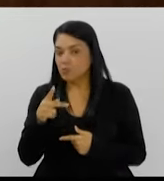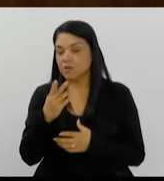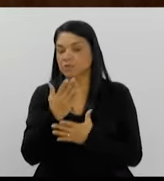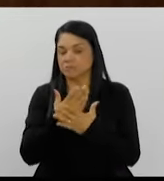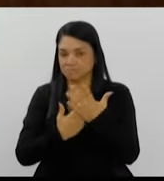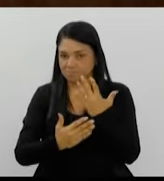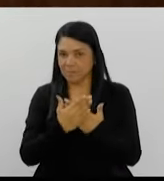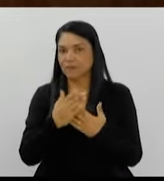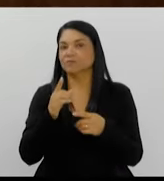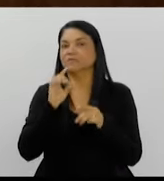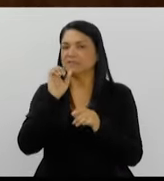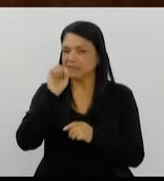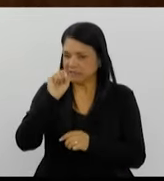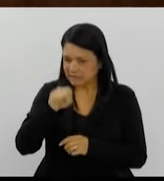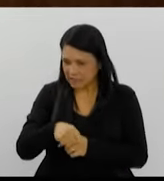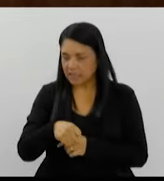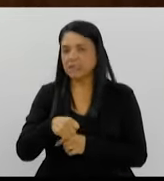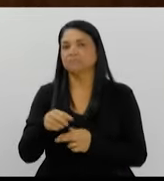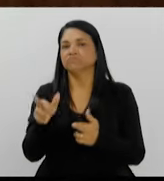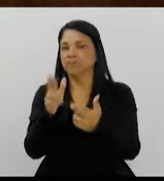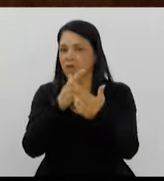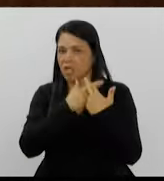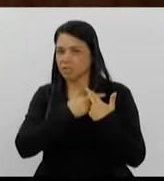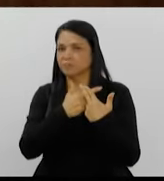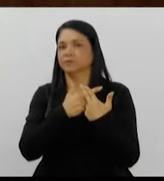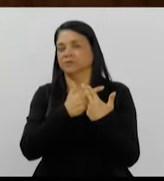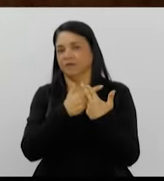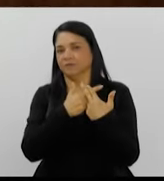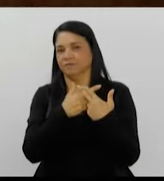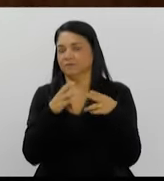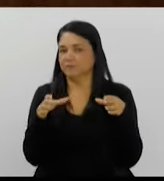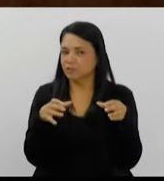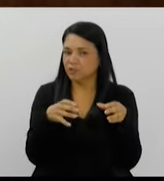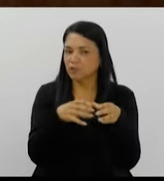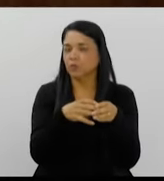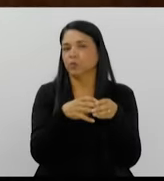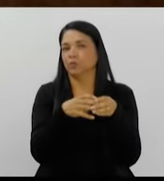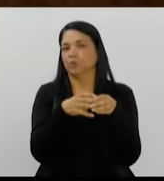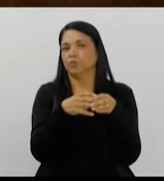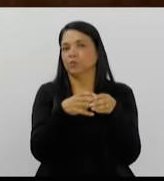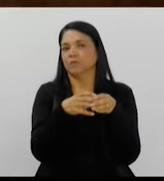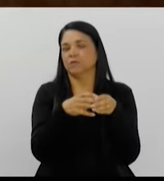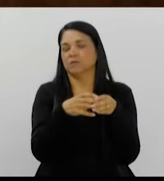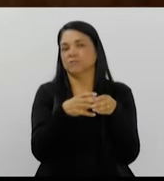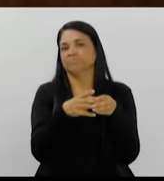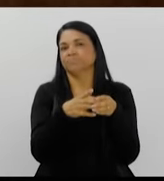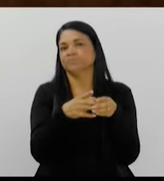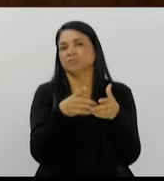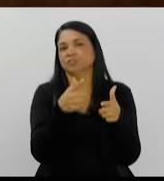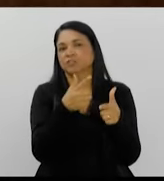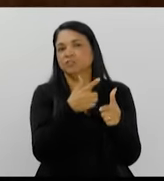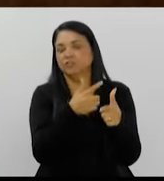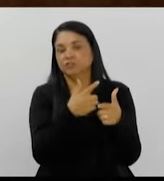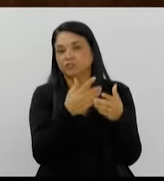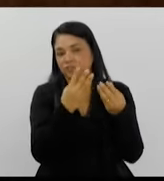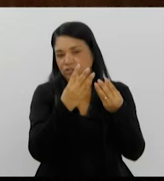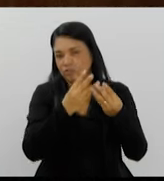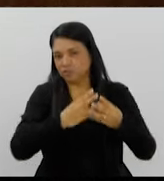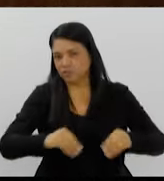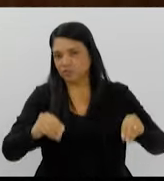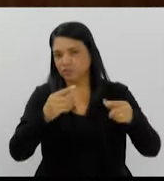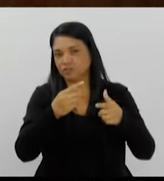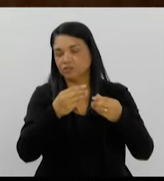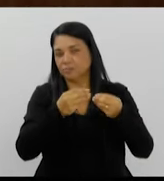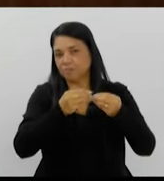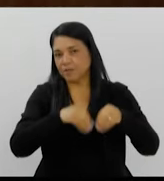Sim o senhor faz parte desse grupo que dilapidou a área de segurança pública que denegriu a